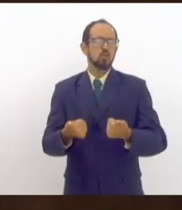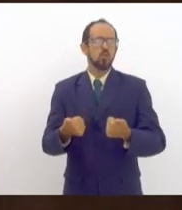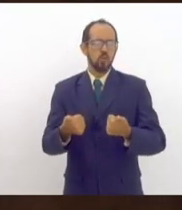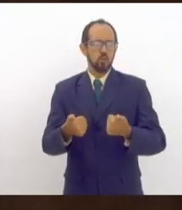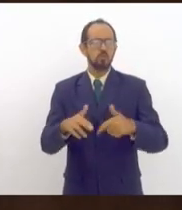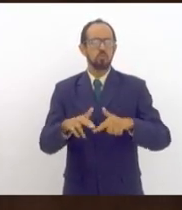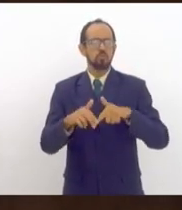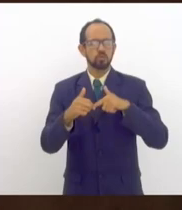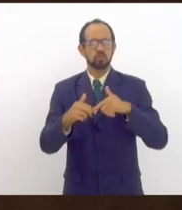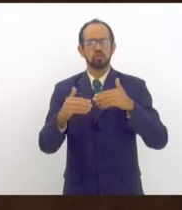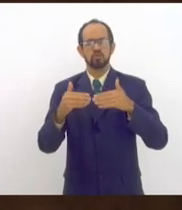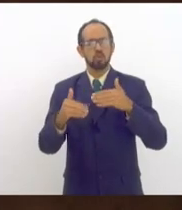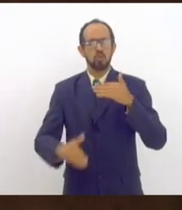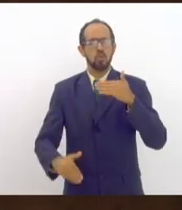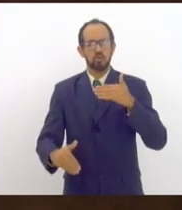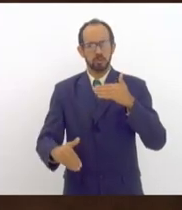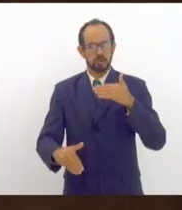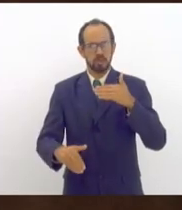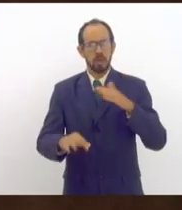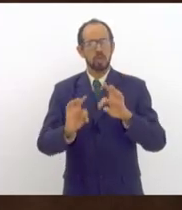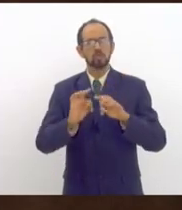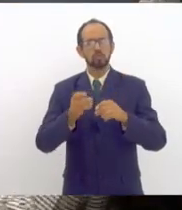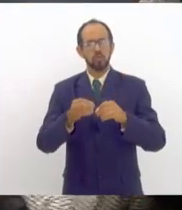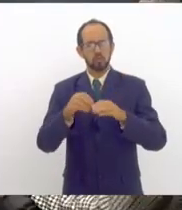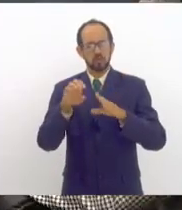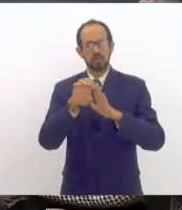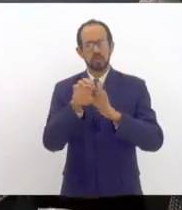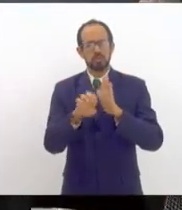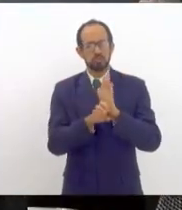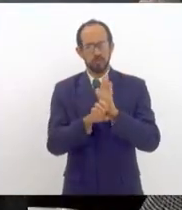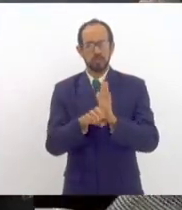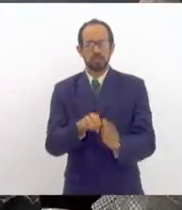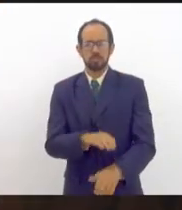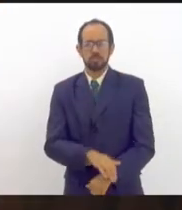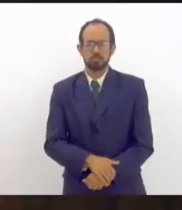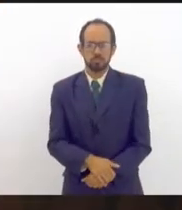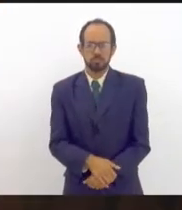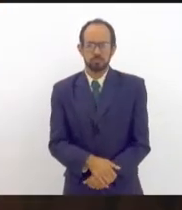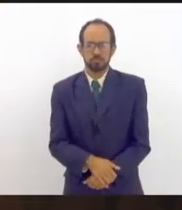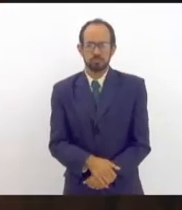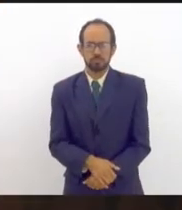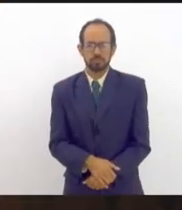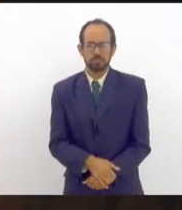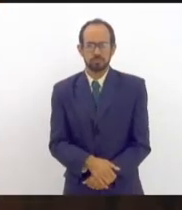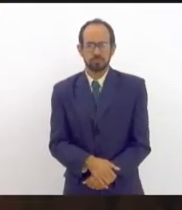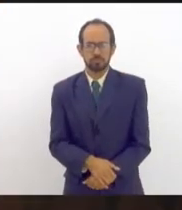só contrário a todas as emendas Esse é meu voto presença